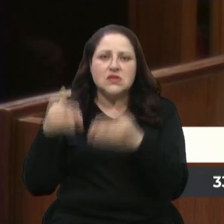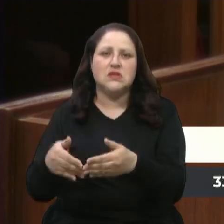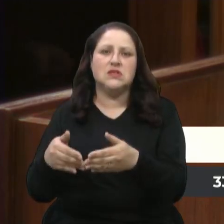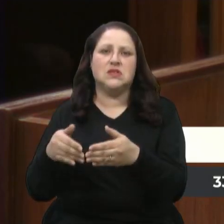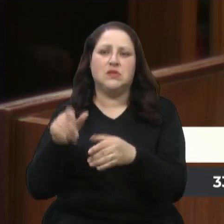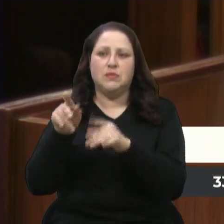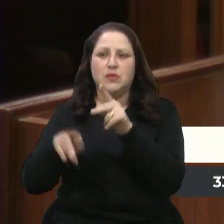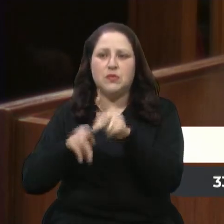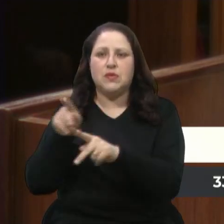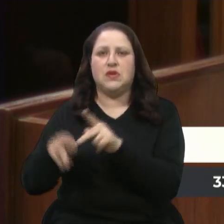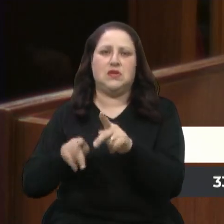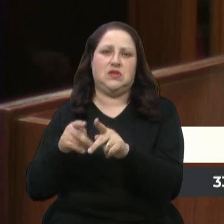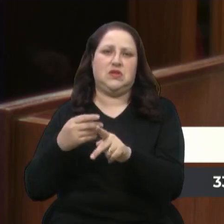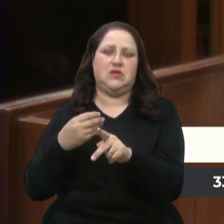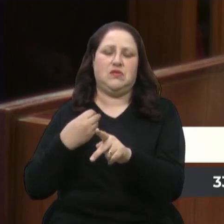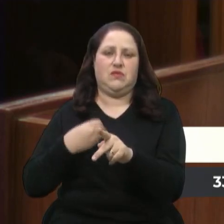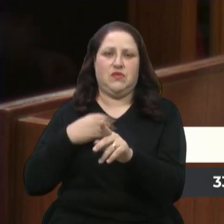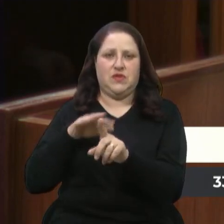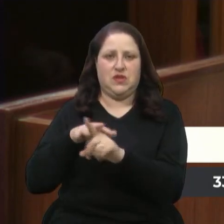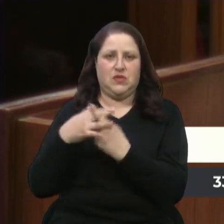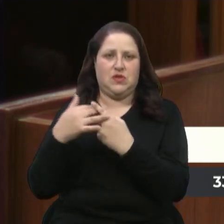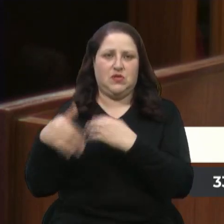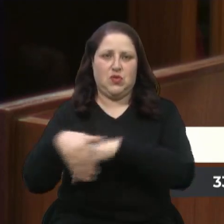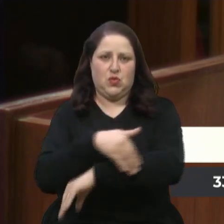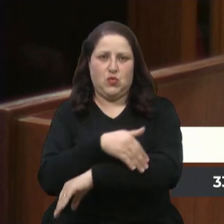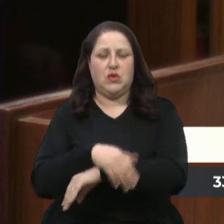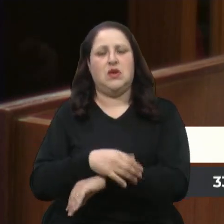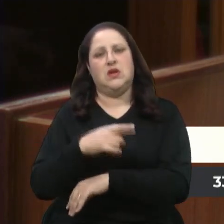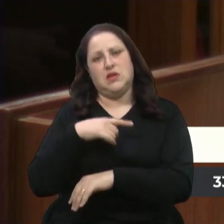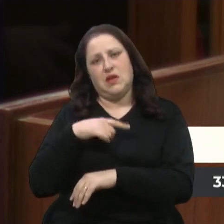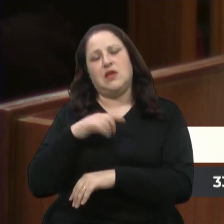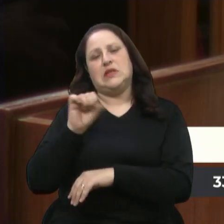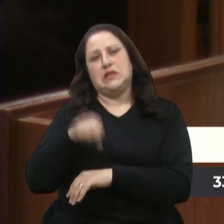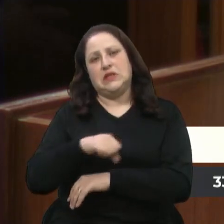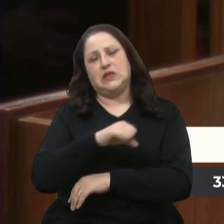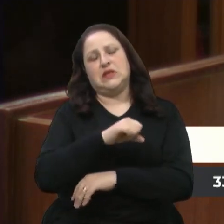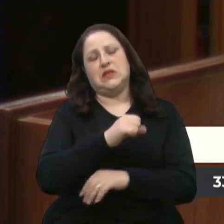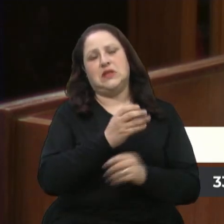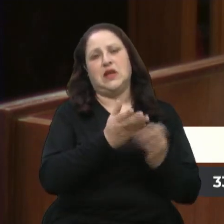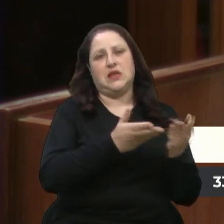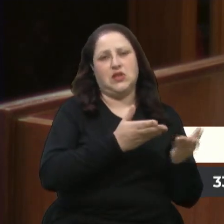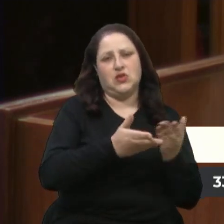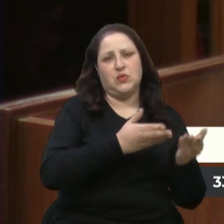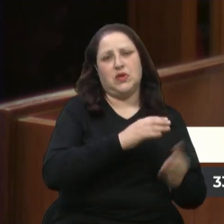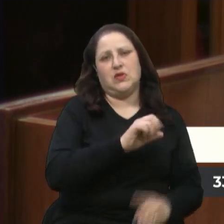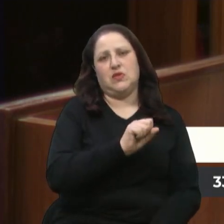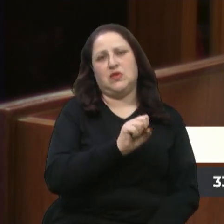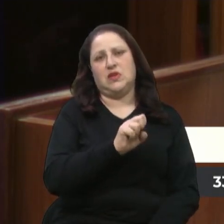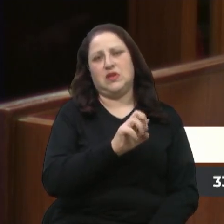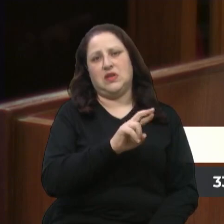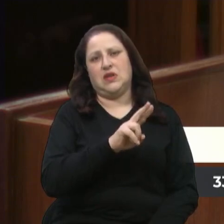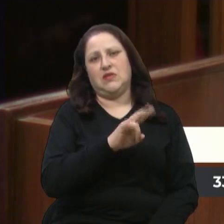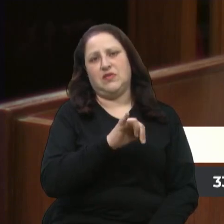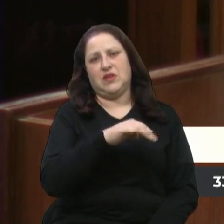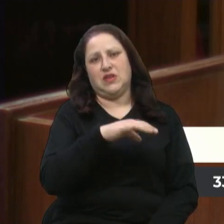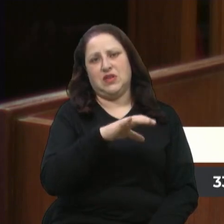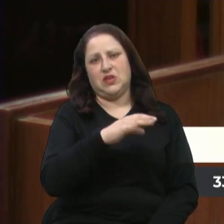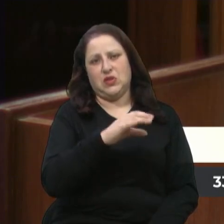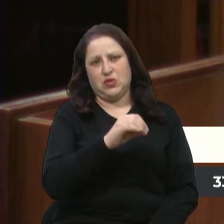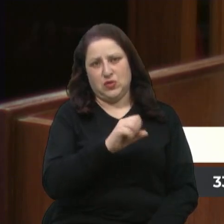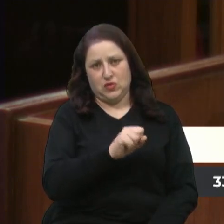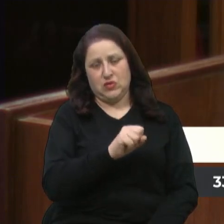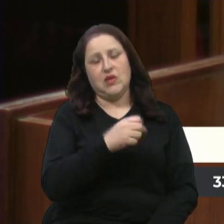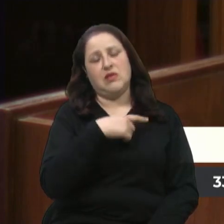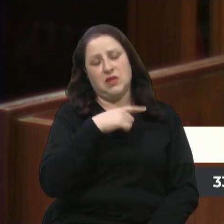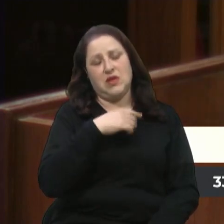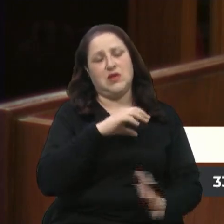essa população. Nós temos dos serviços, e dos serviços a gente consegue tirar alguns dados, mas também de pensar algum censo,